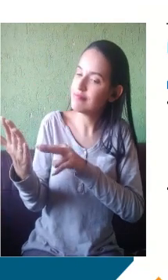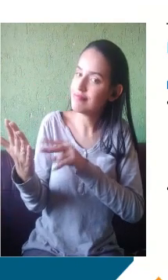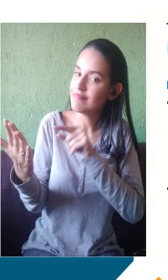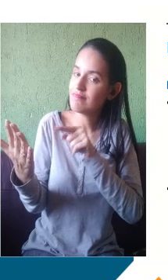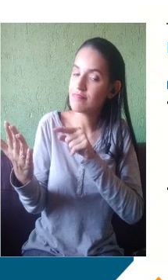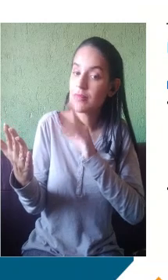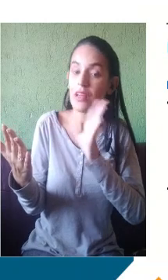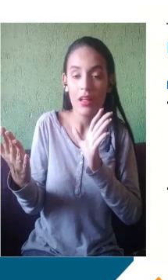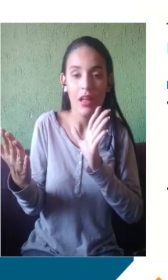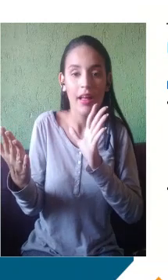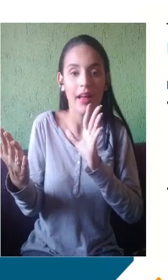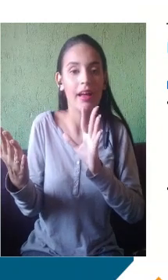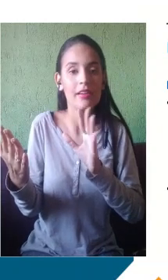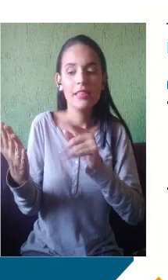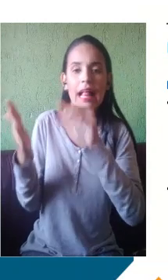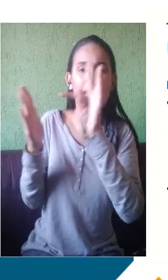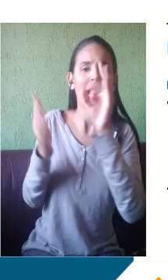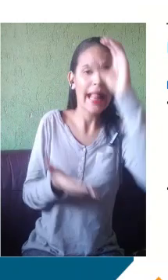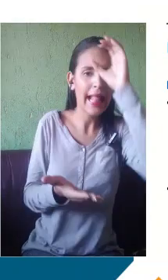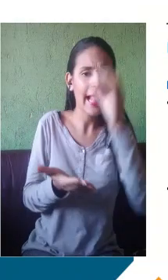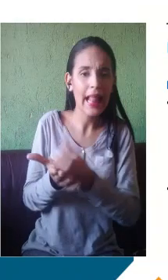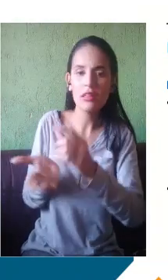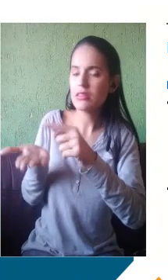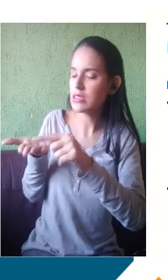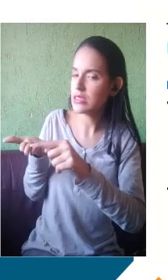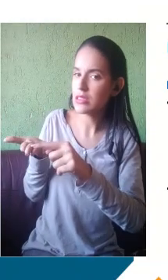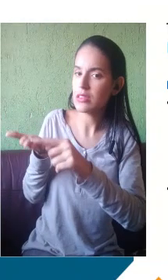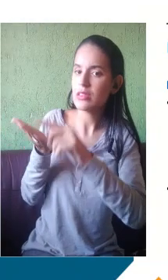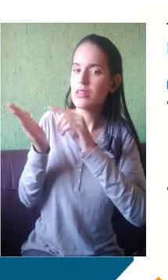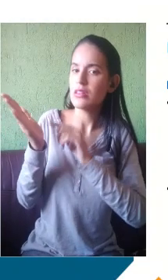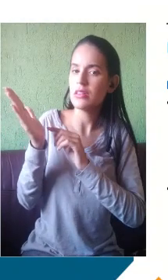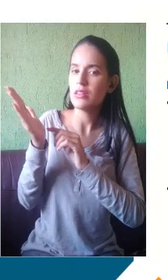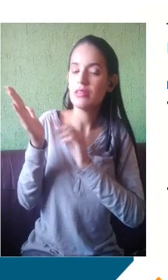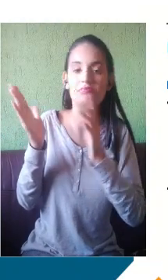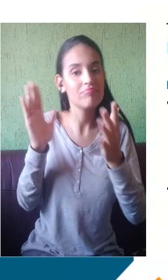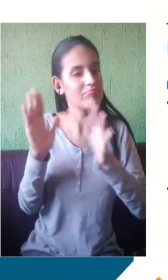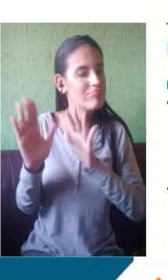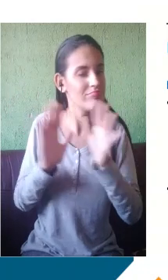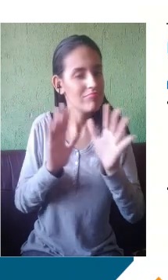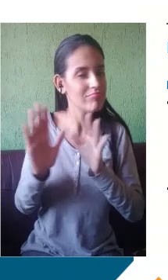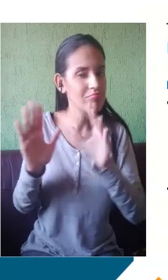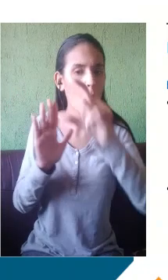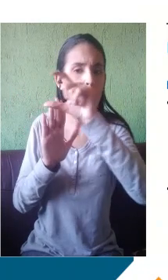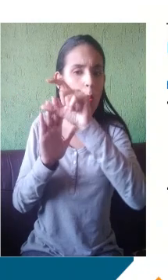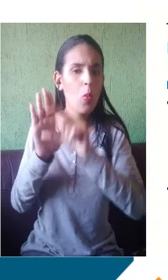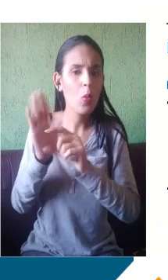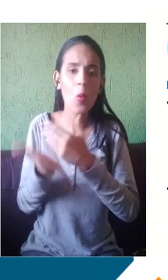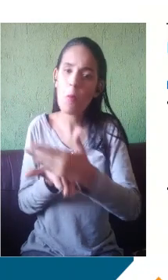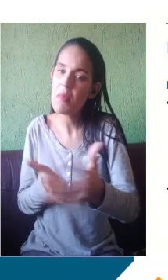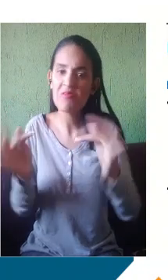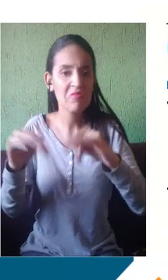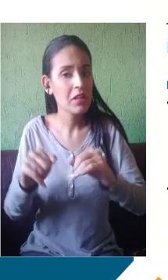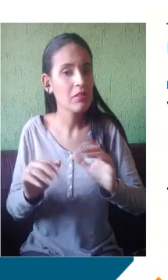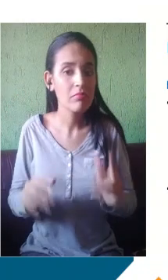nem sempre ali a tese vai estar ali bonitinha para você, explícita logo na introdução ou logo no início de um parágrafo. Tá